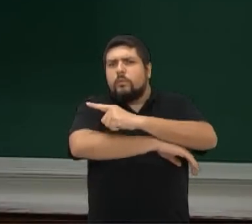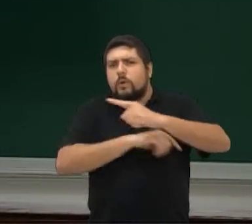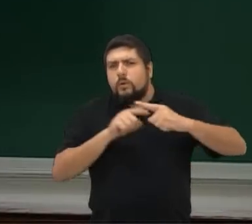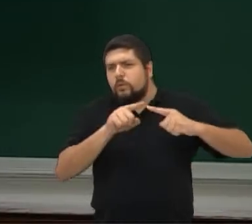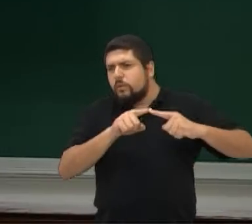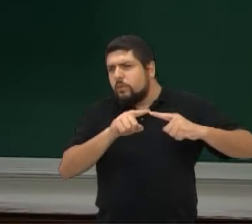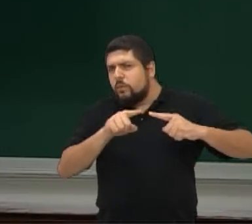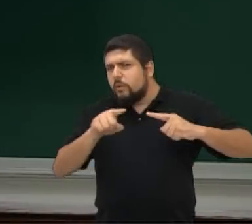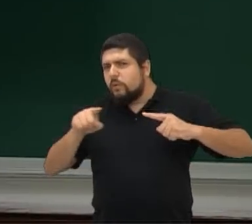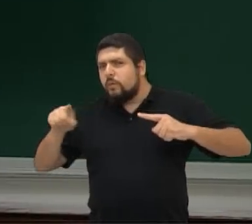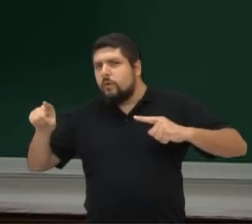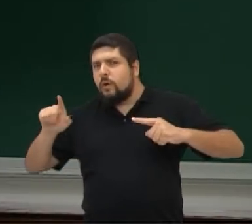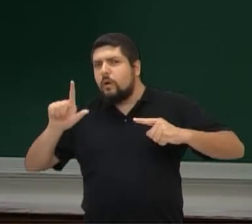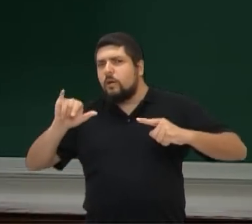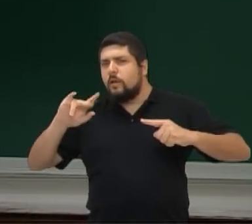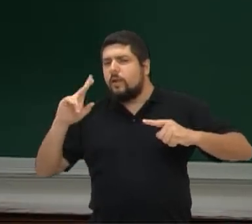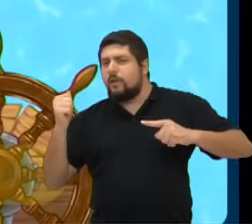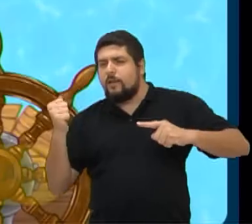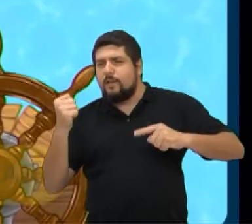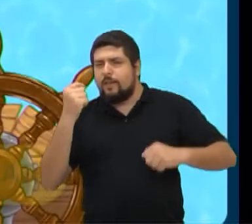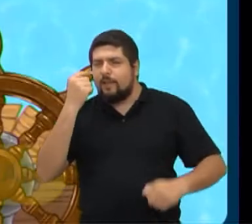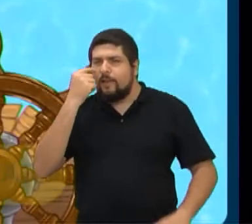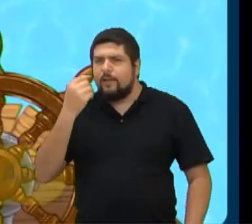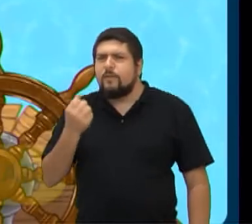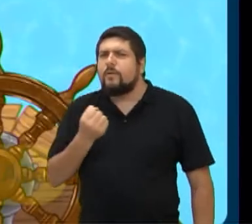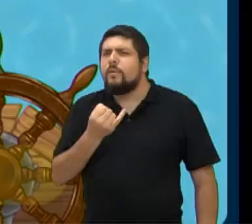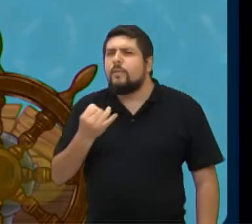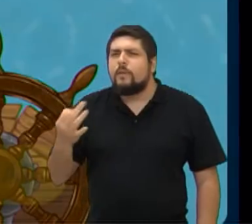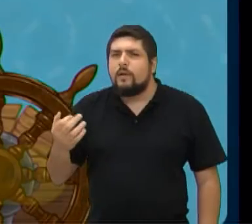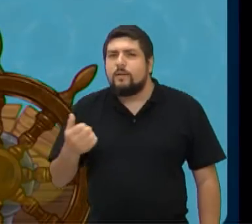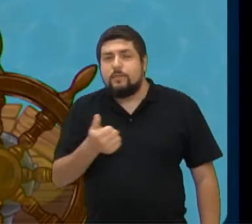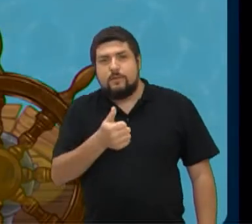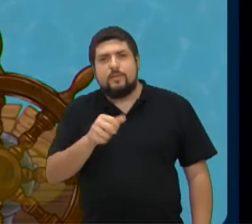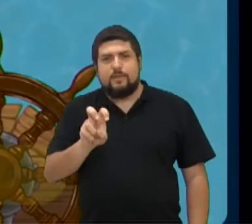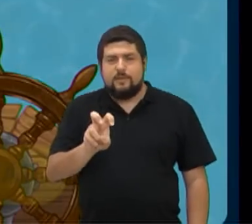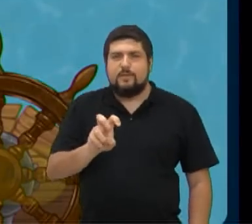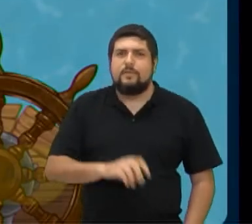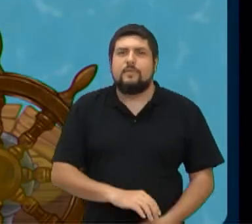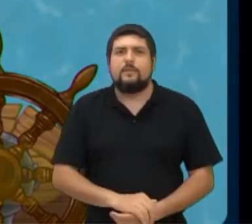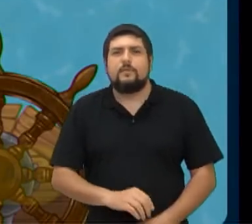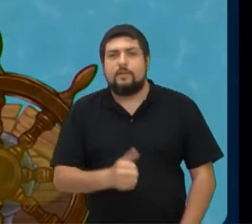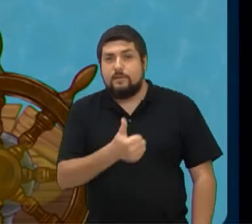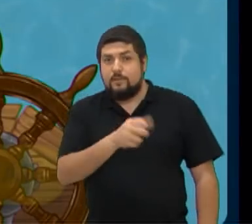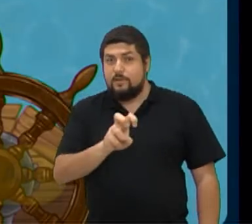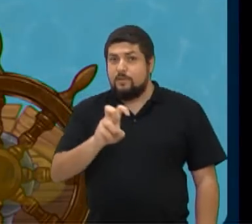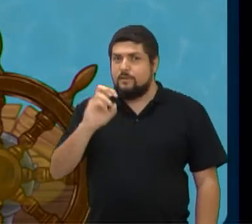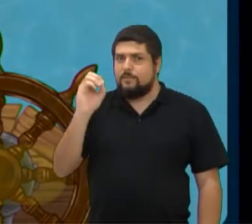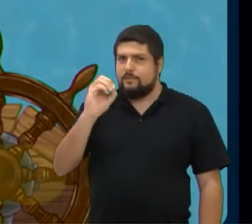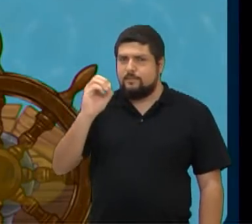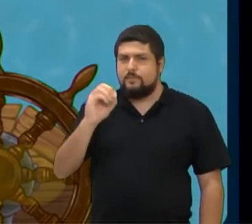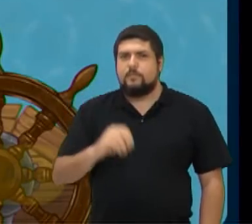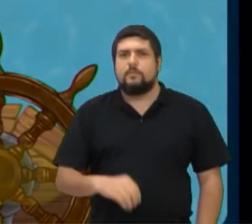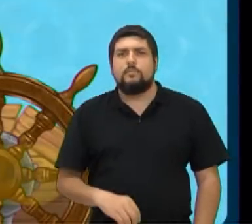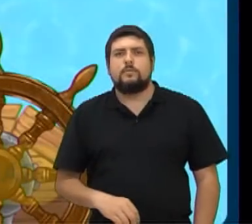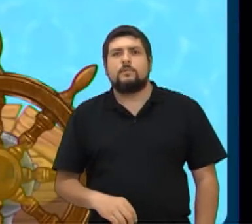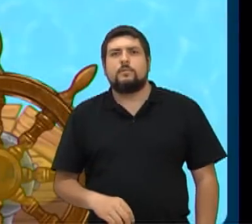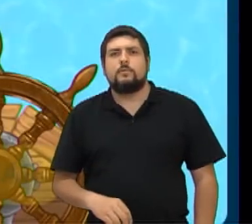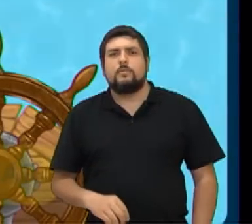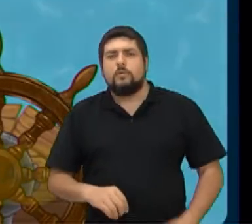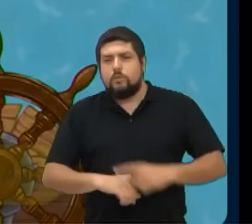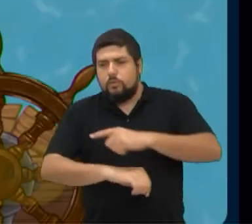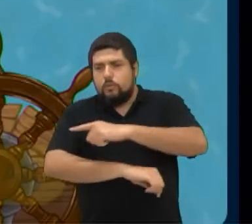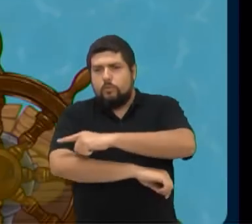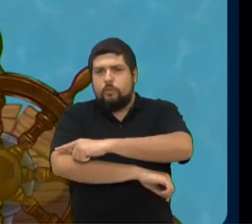Sentido anti-horário. Então nós vamos preencher nossa rota. 15 graus, sentido anti-horário. E vamos